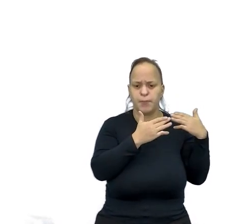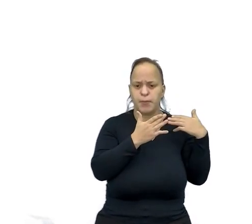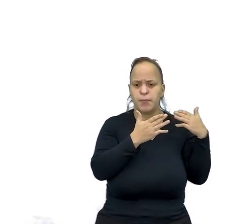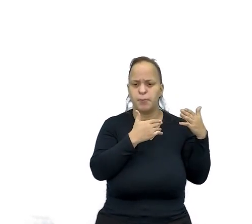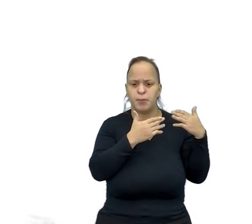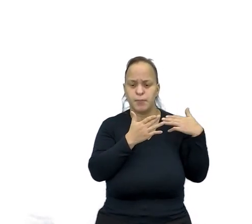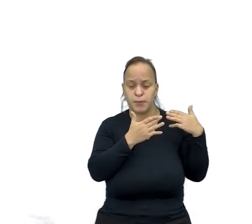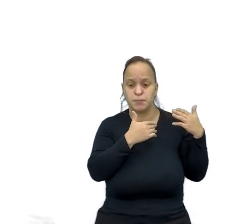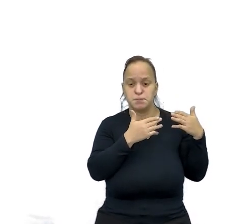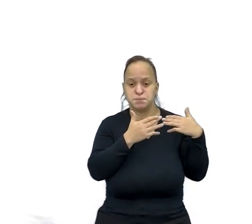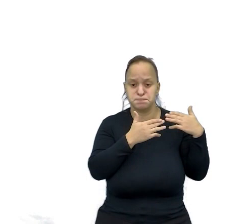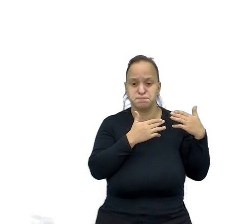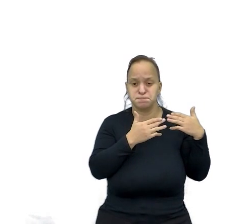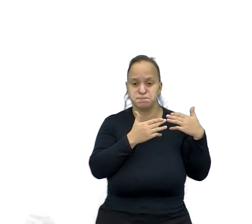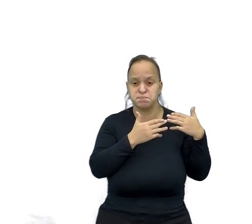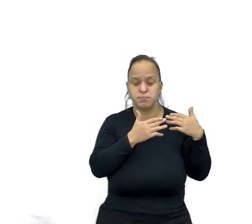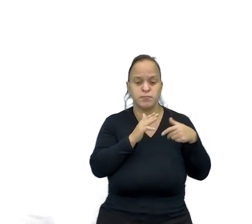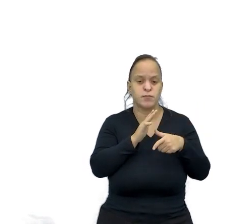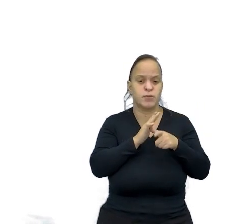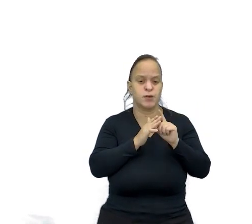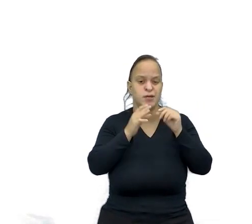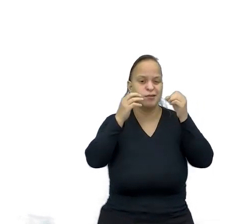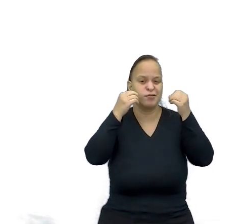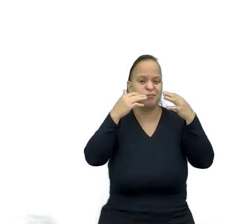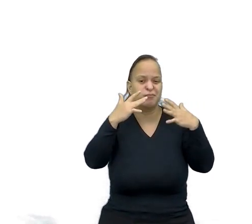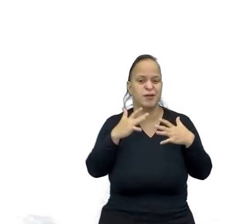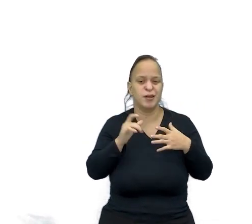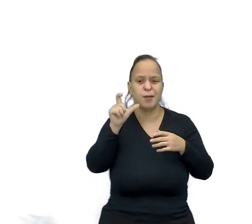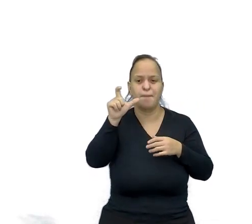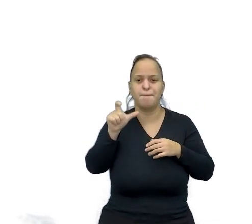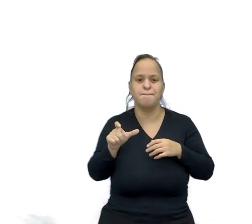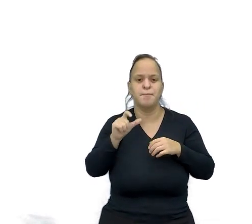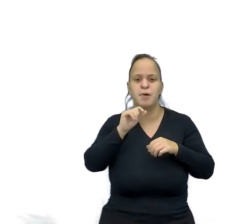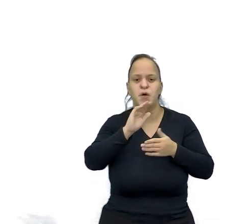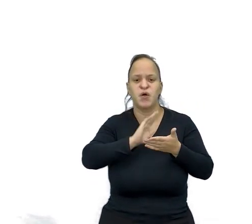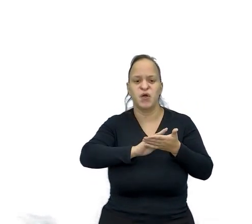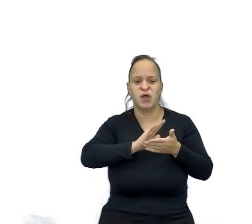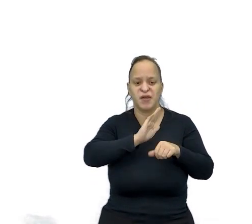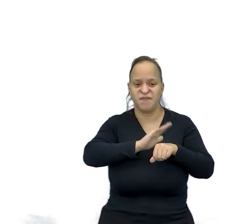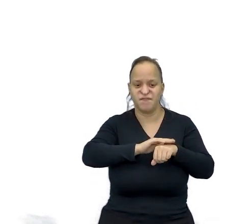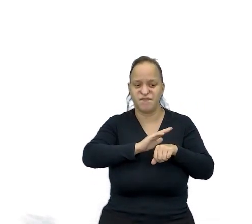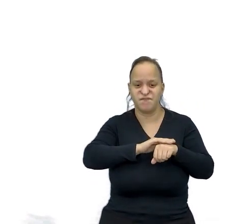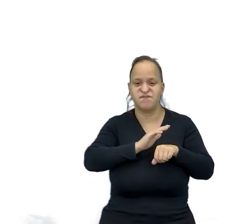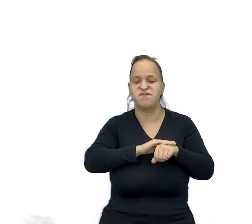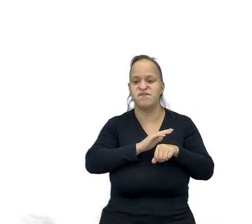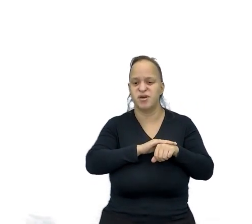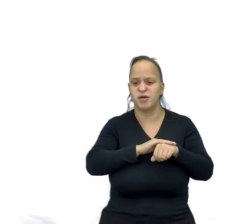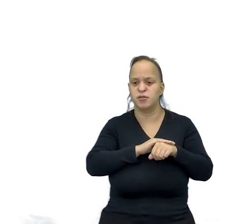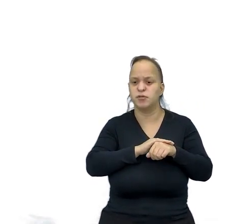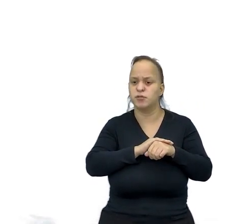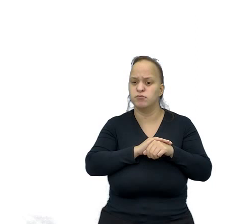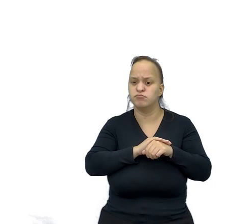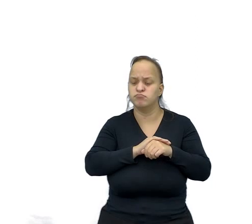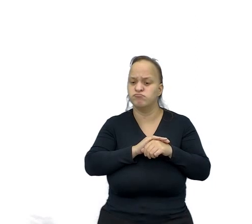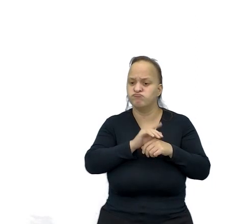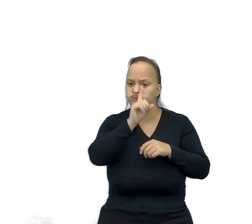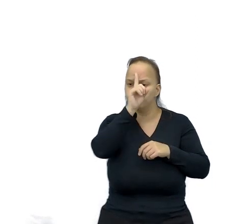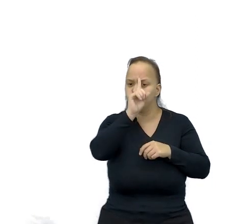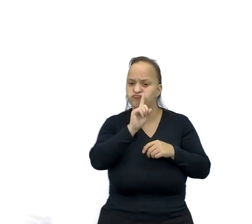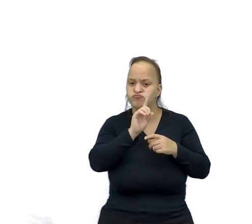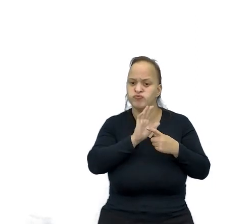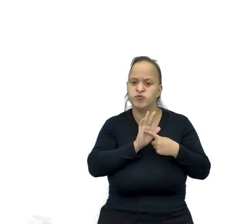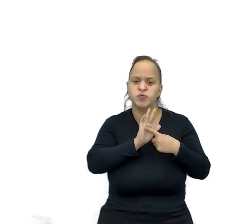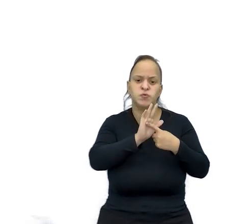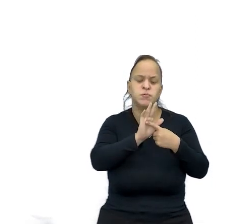Eu acredito que, antes de falar do autor, que é o Caio Abreu, trazer uma imagem dele, quem é